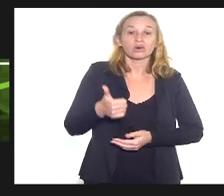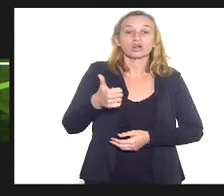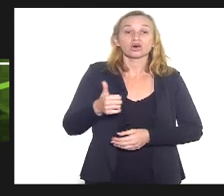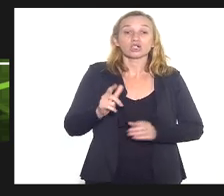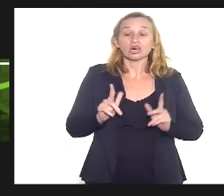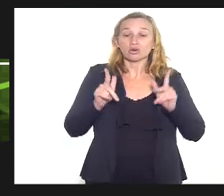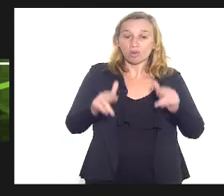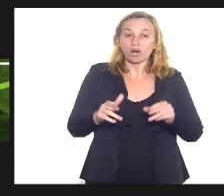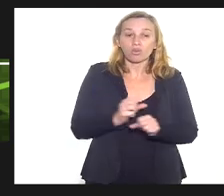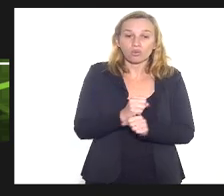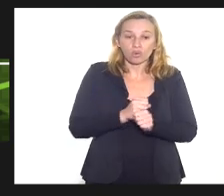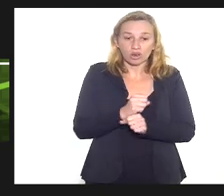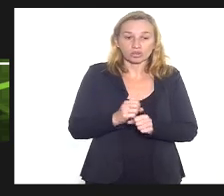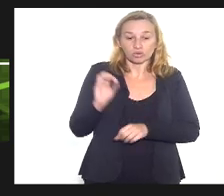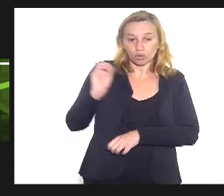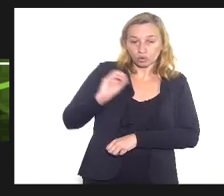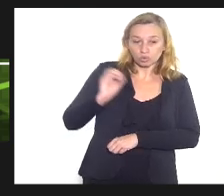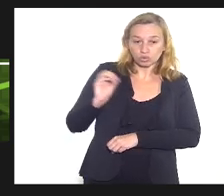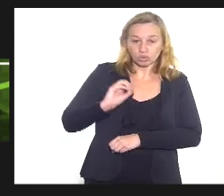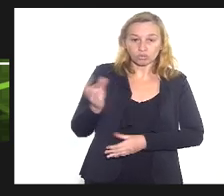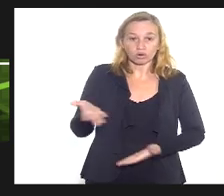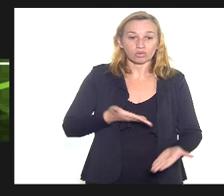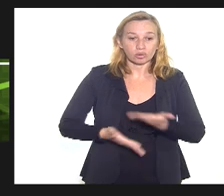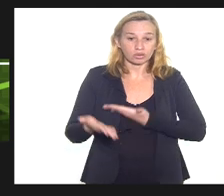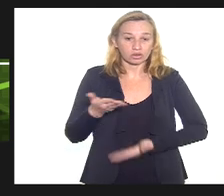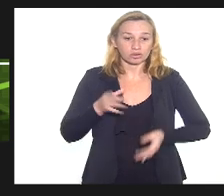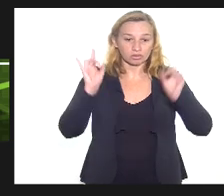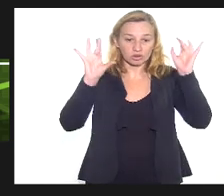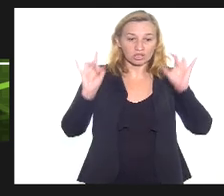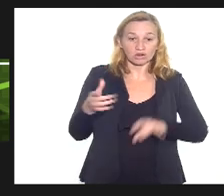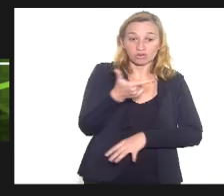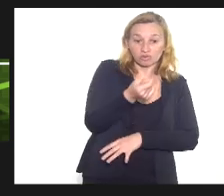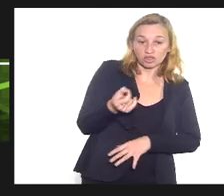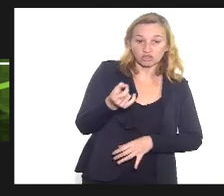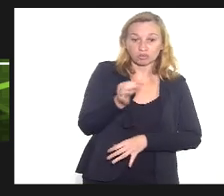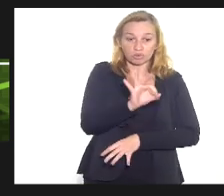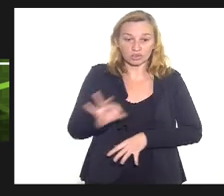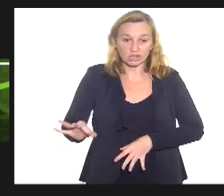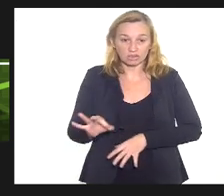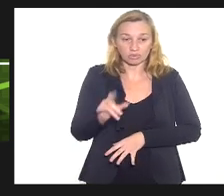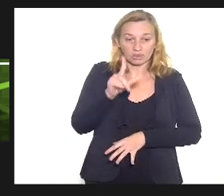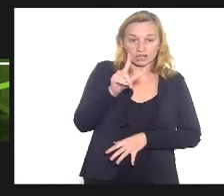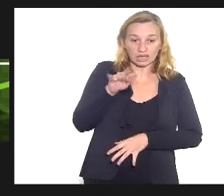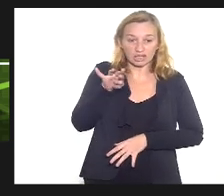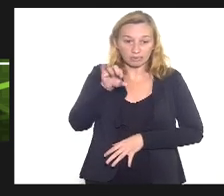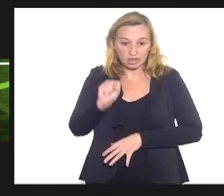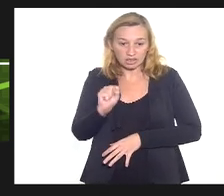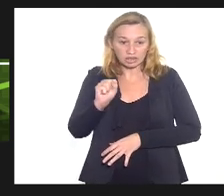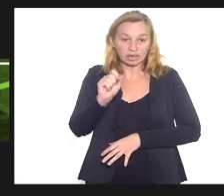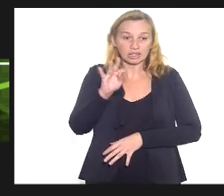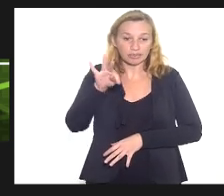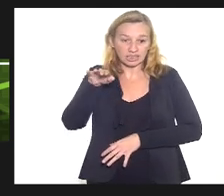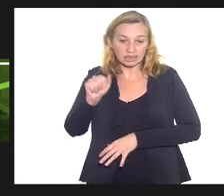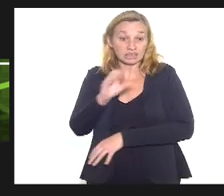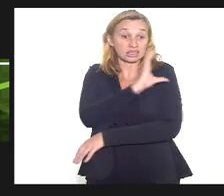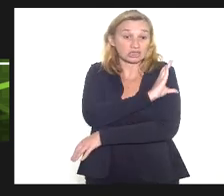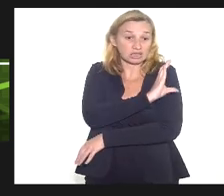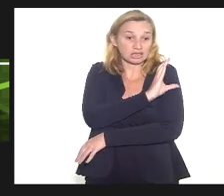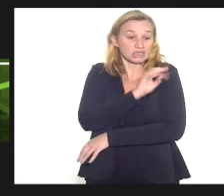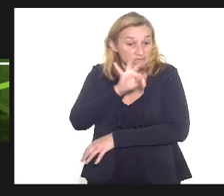a aquisição de 20% de participação no Campo de Libra, na Bacia de Santos.